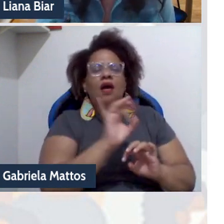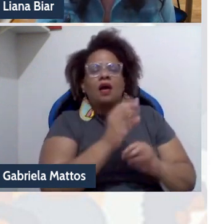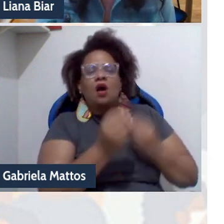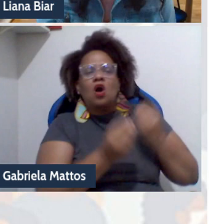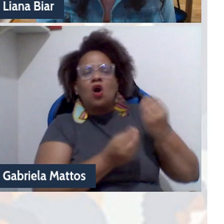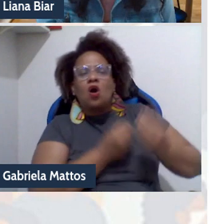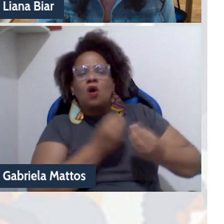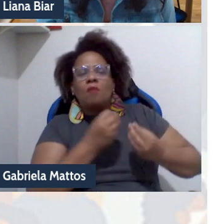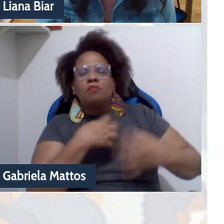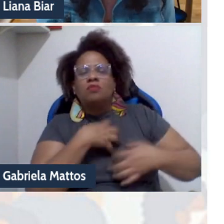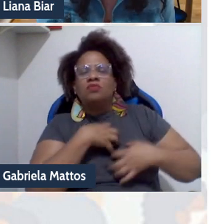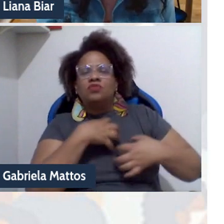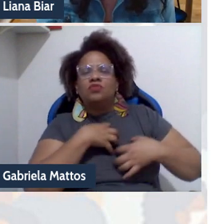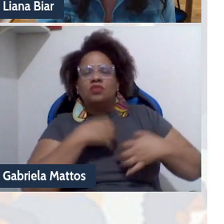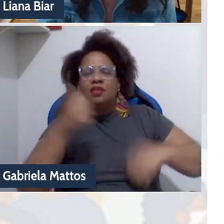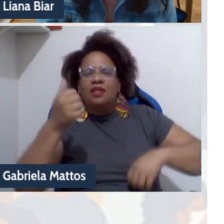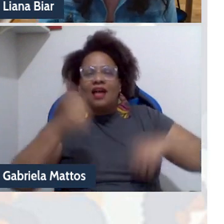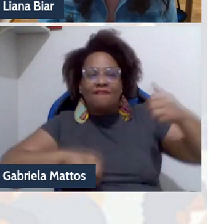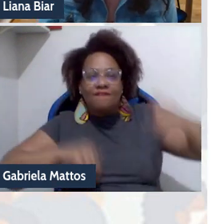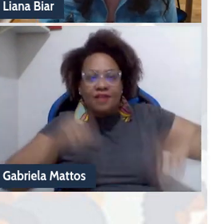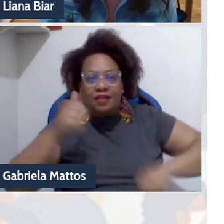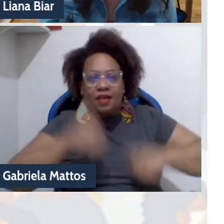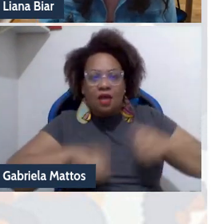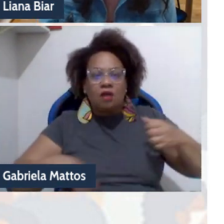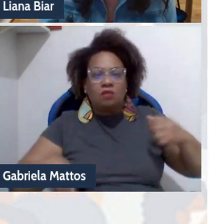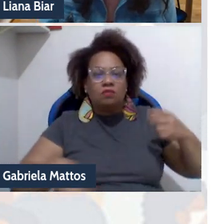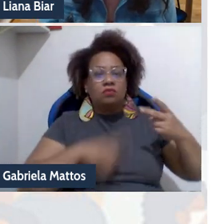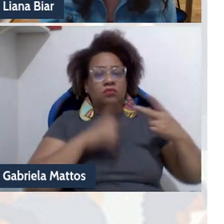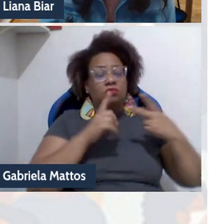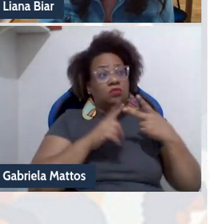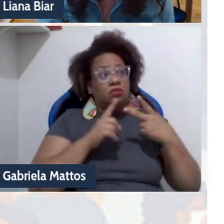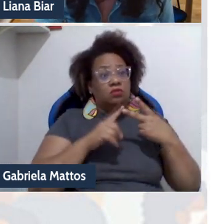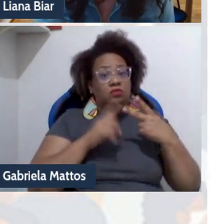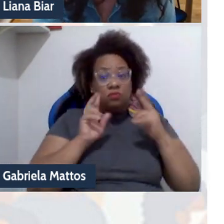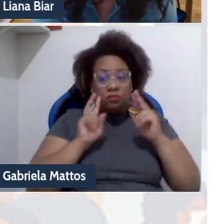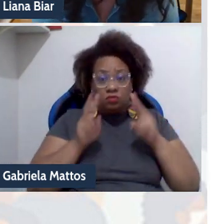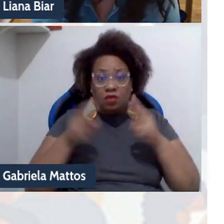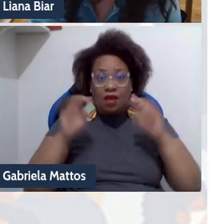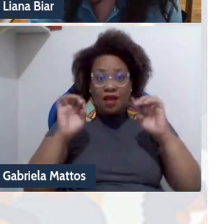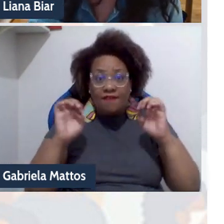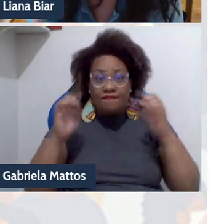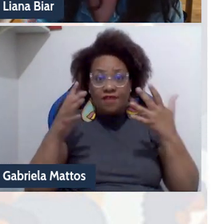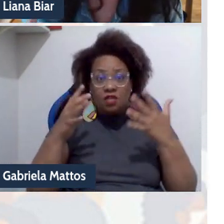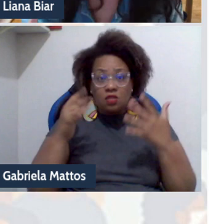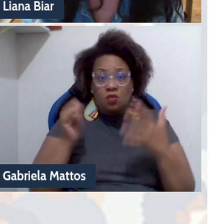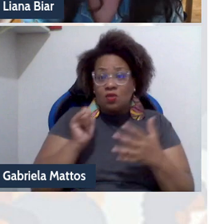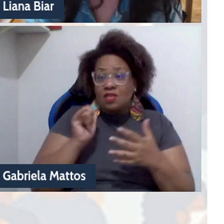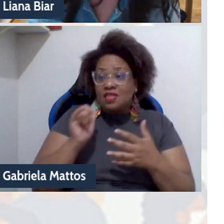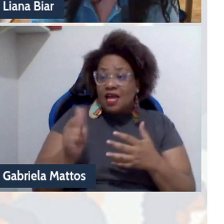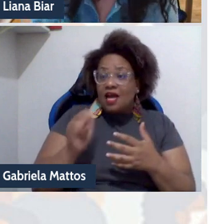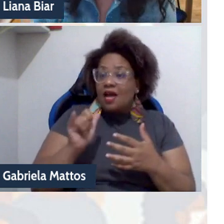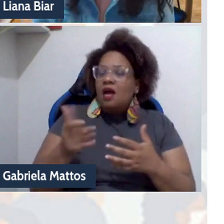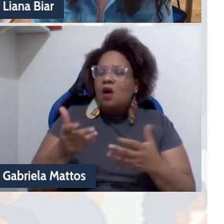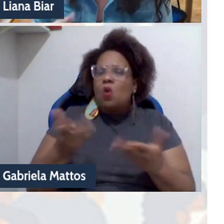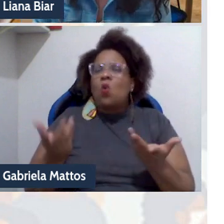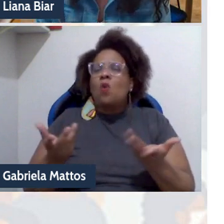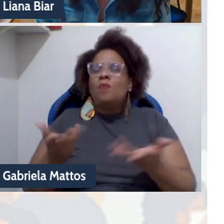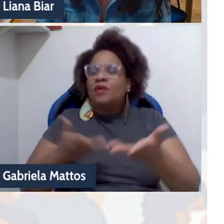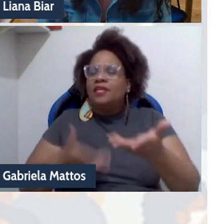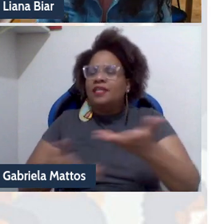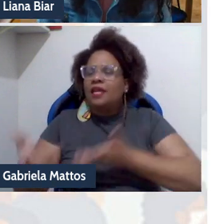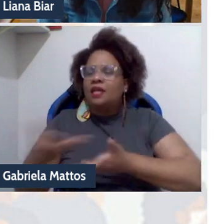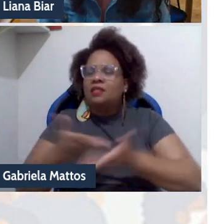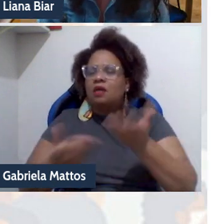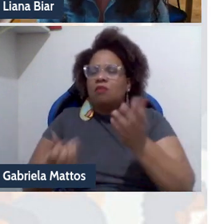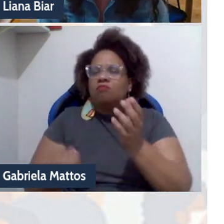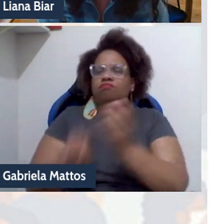Numa segunda lâmina, o nosso foco está no evento narrativo, na interação em que a narrativa emerge, mesmo se